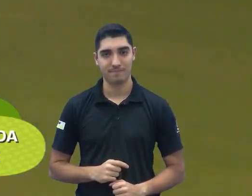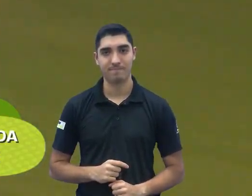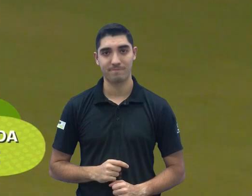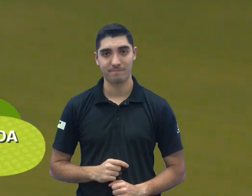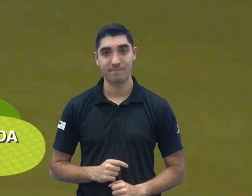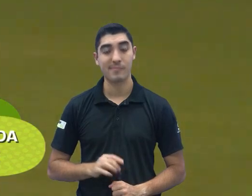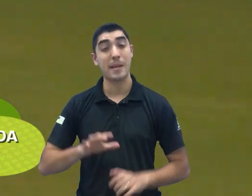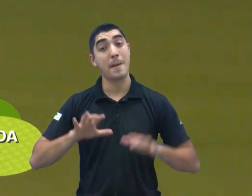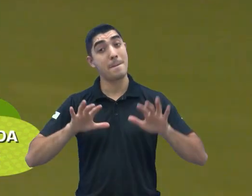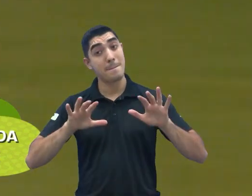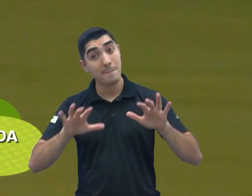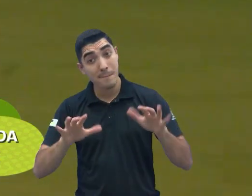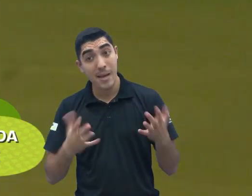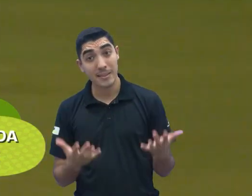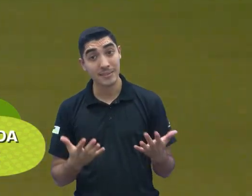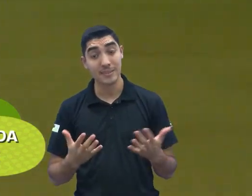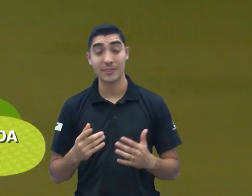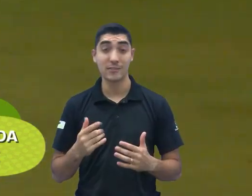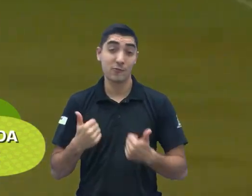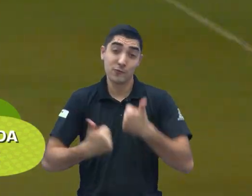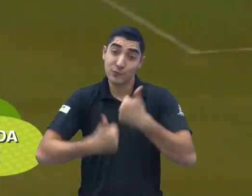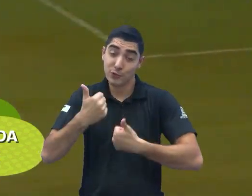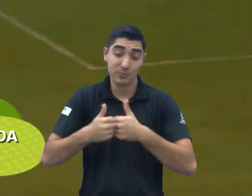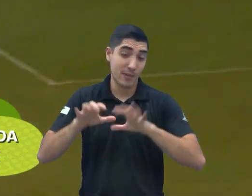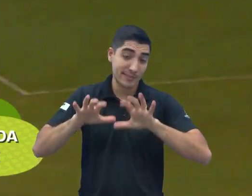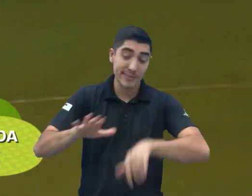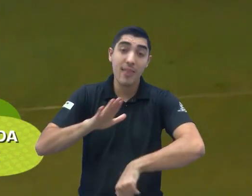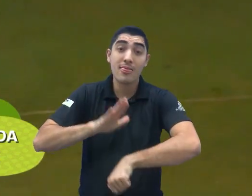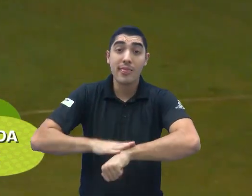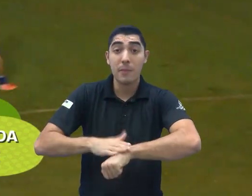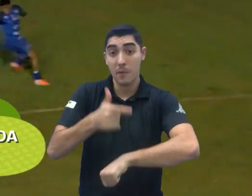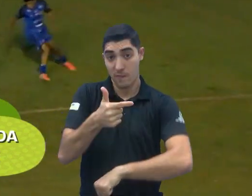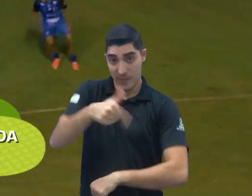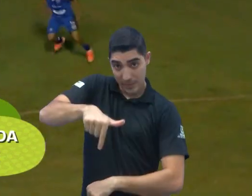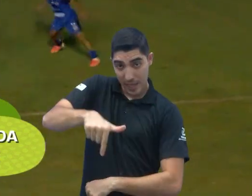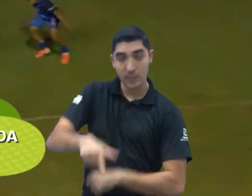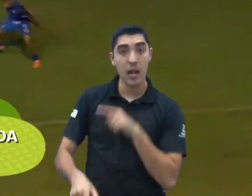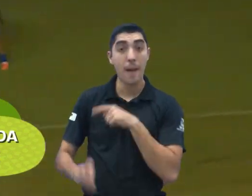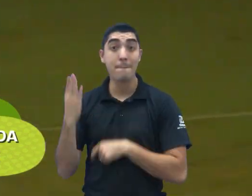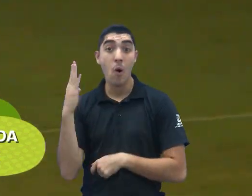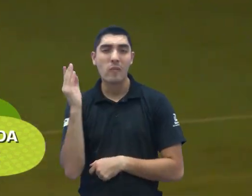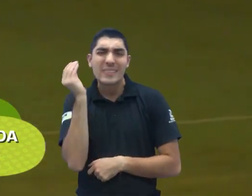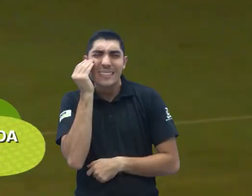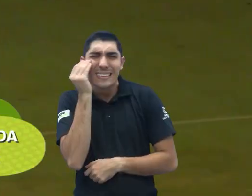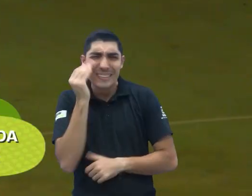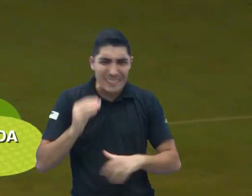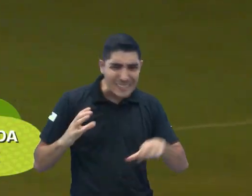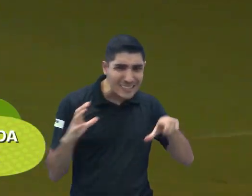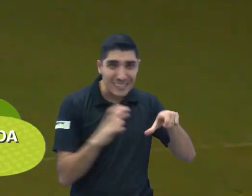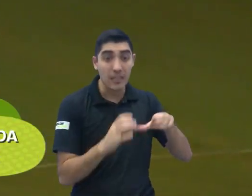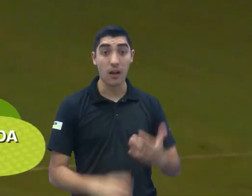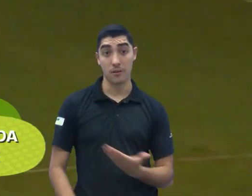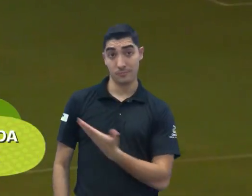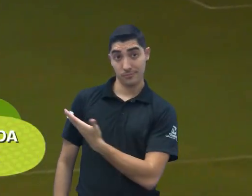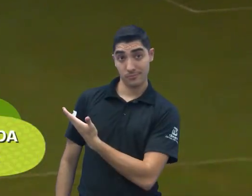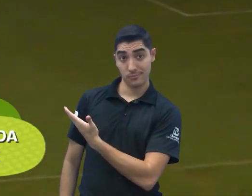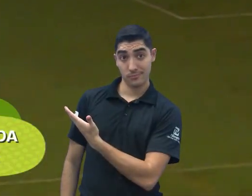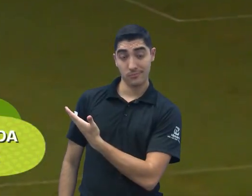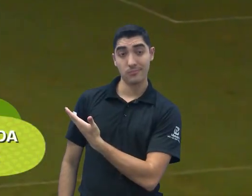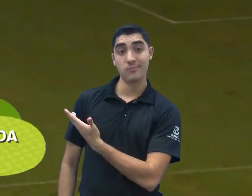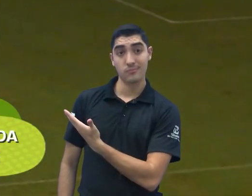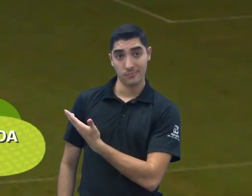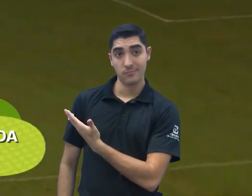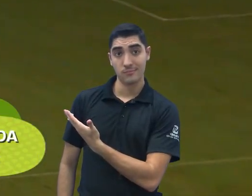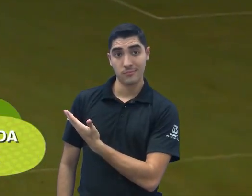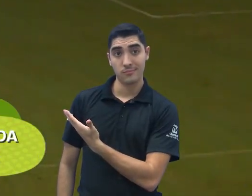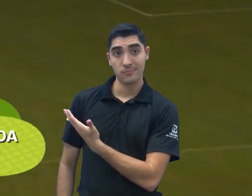Mas como é o futebol? Aos 27, o Botafogo desceu ao ataque e Matheus Fortunato jogou o